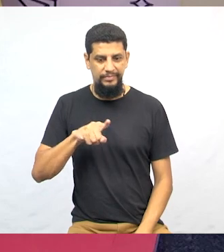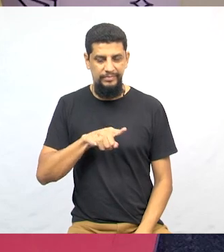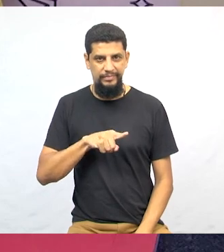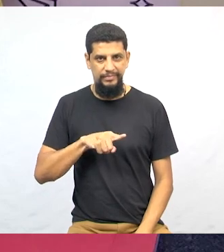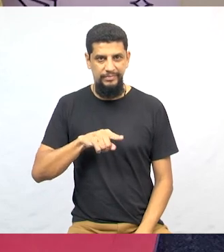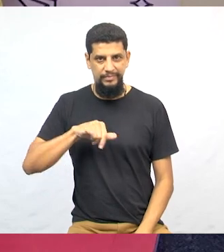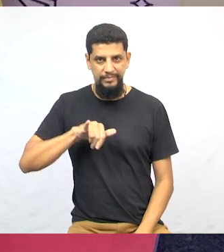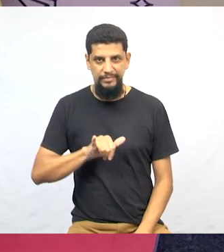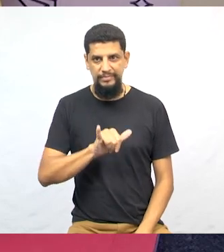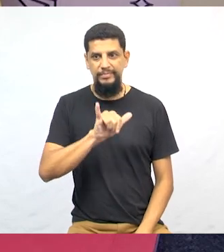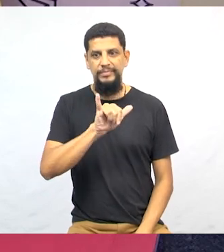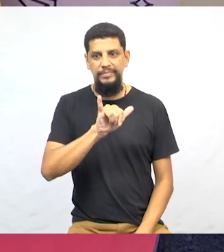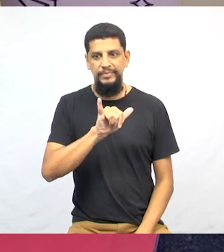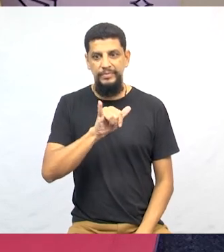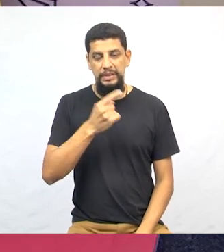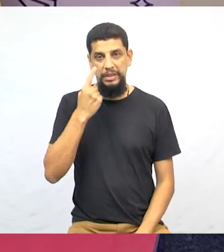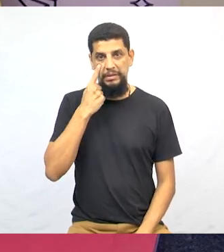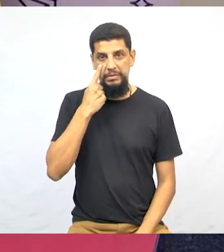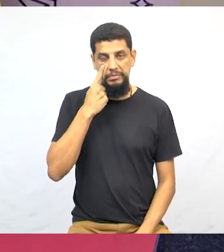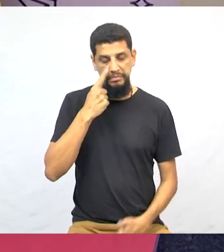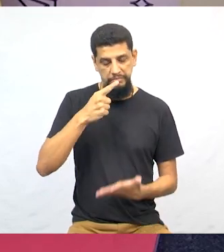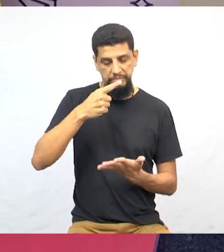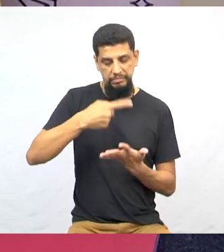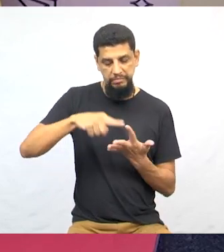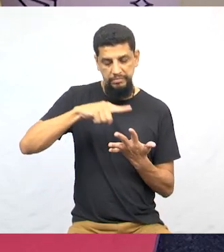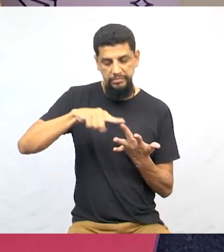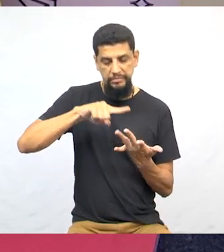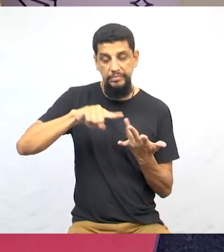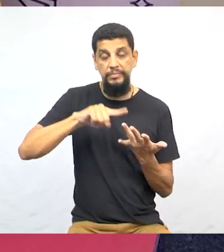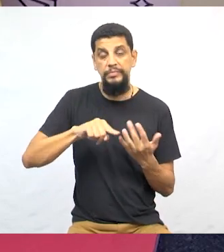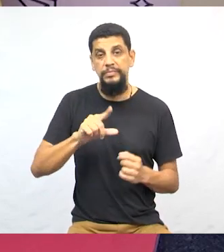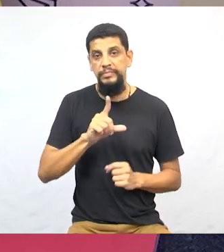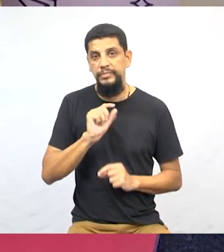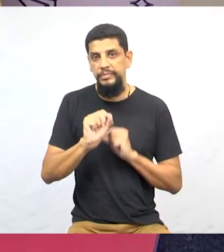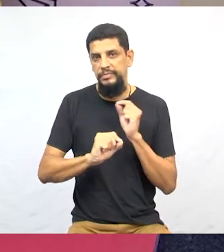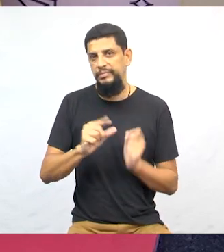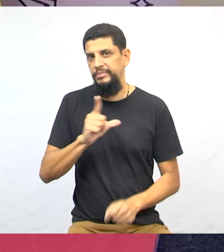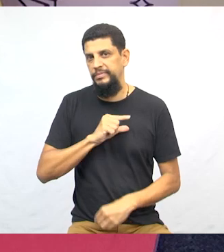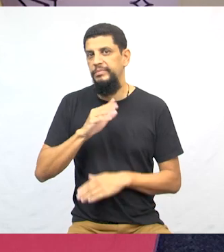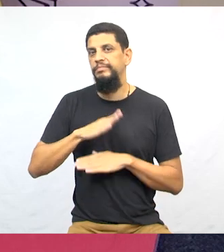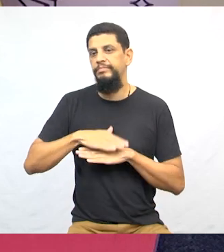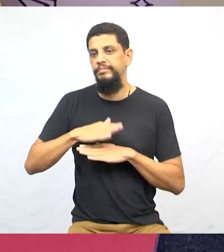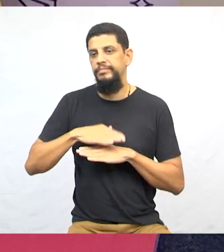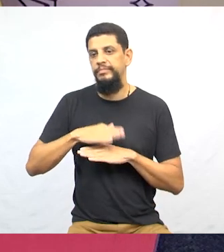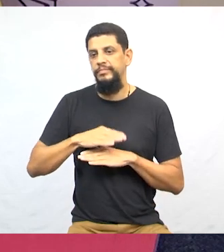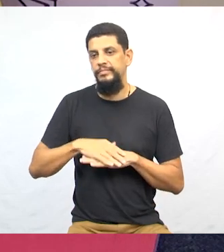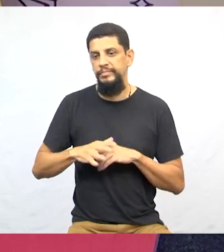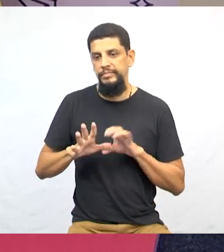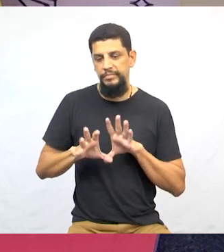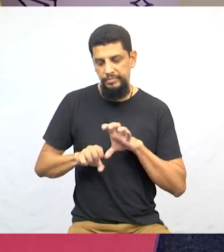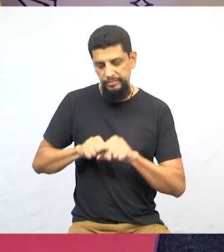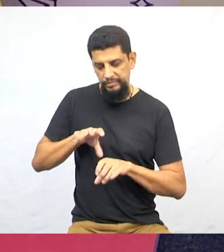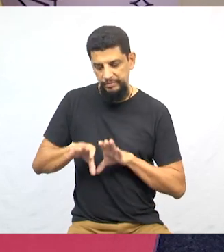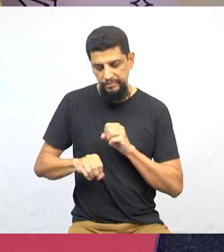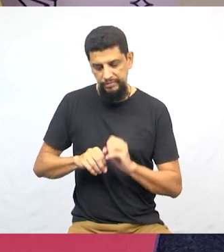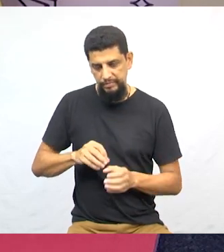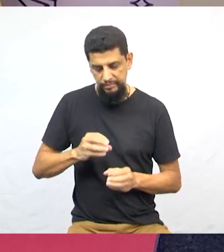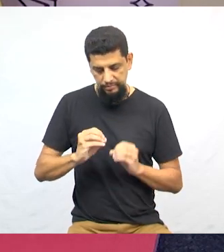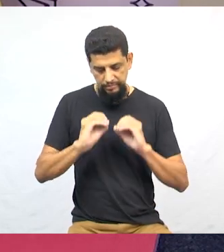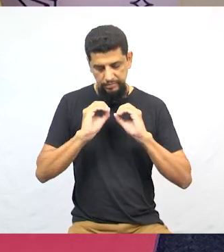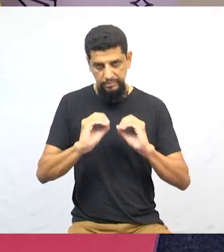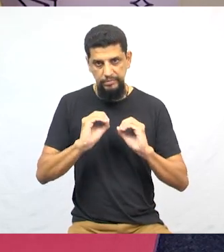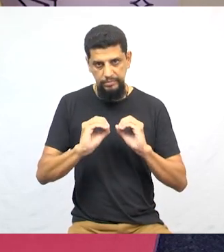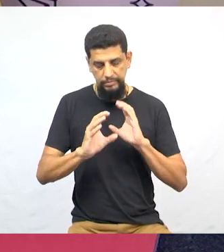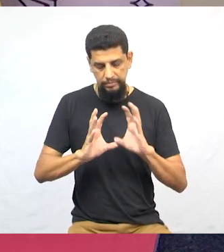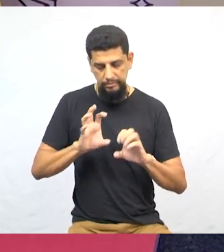vocês acham? Vencedor. Vamos contar? Eu acho que nós temos que contar e ver quem tem mais. Eu alcanço aqui as suas. Bom, alcance